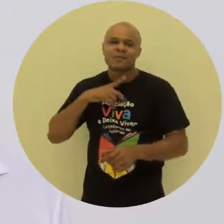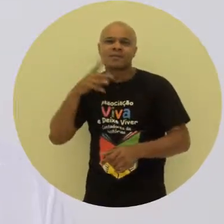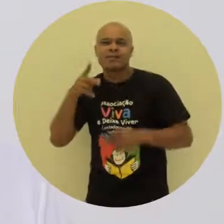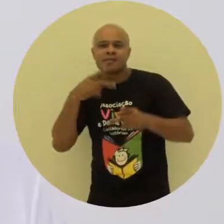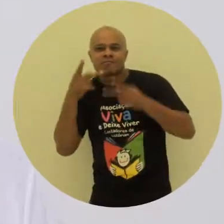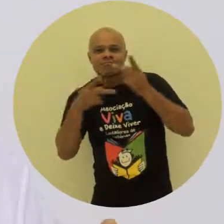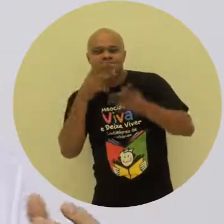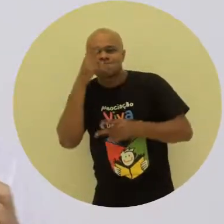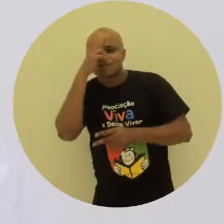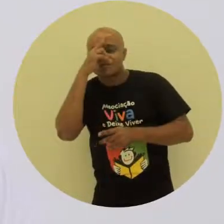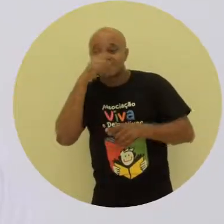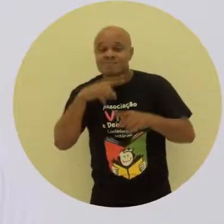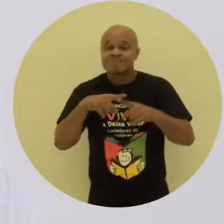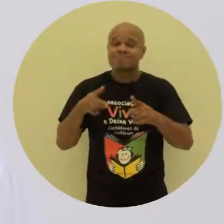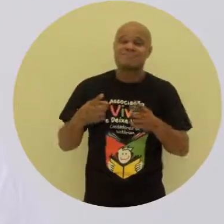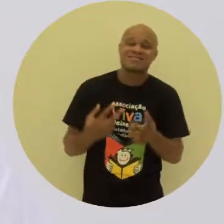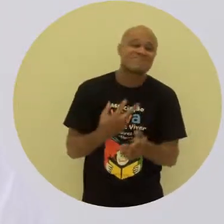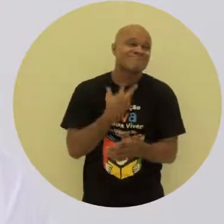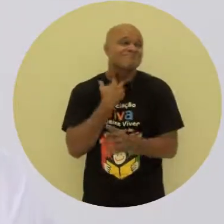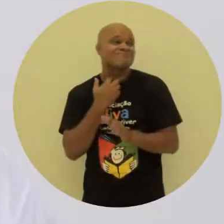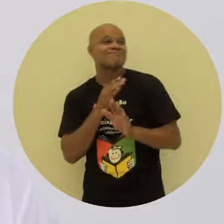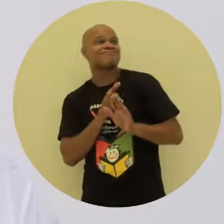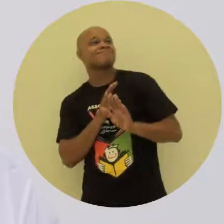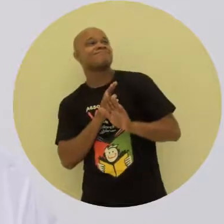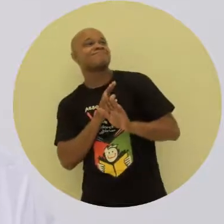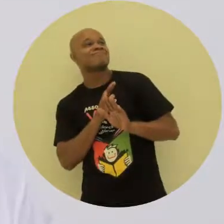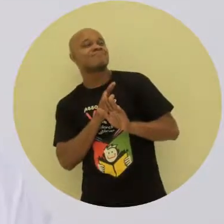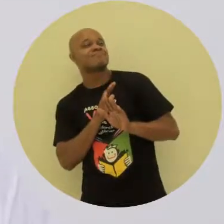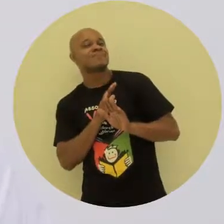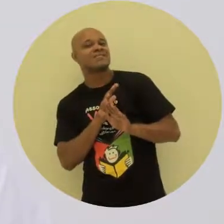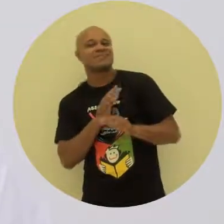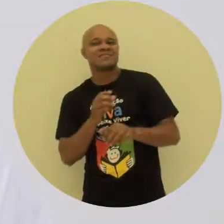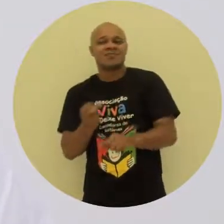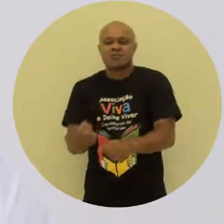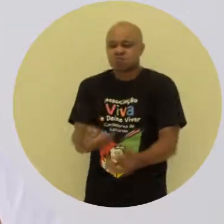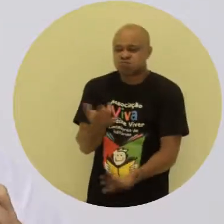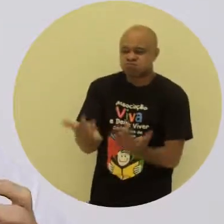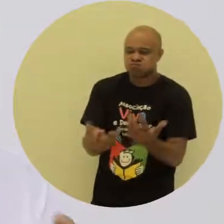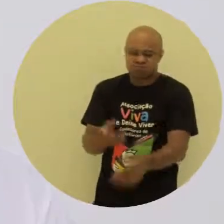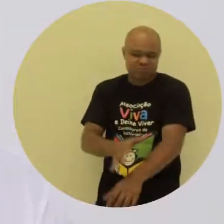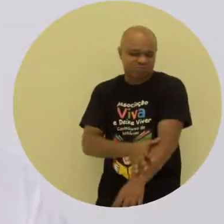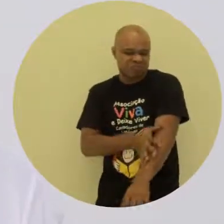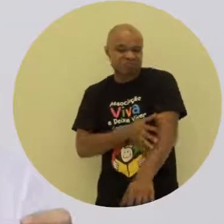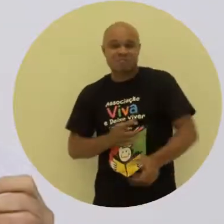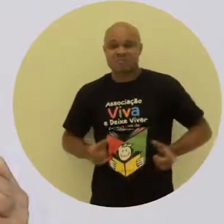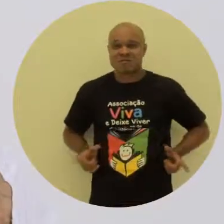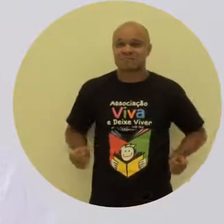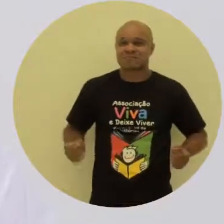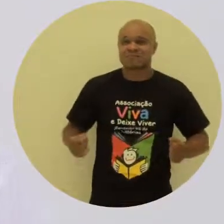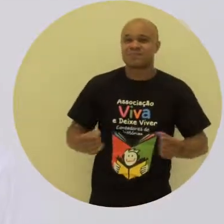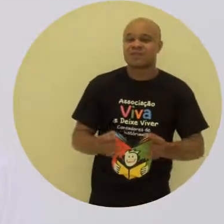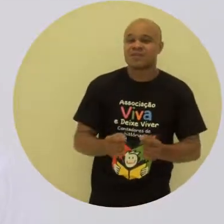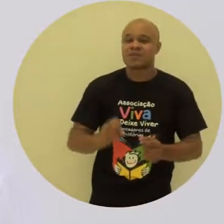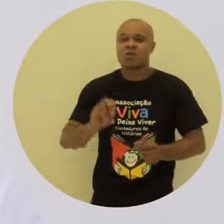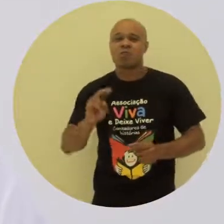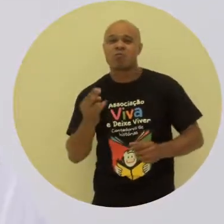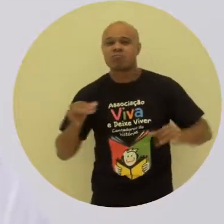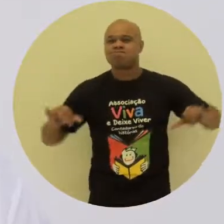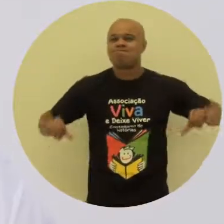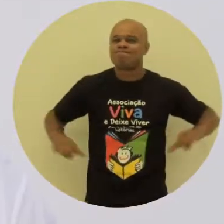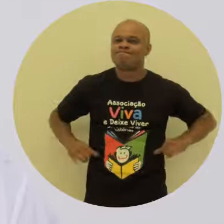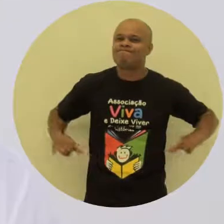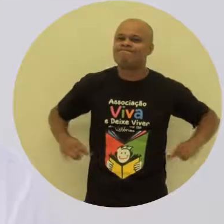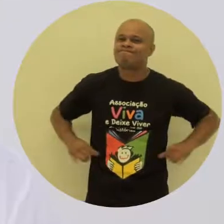do processo que não é saúde. Eu não quero me deparar com uma criança queimada, com uma criança com câncer, com uma criança que está